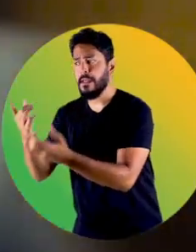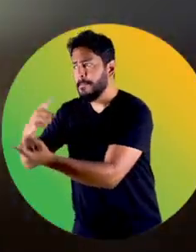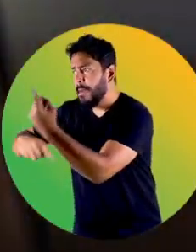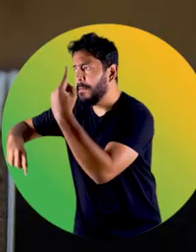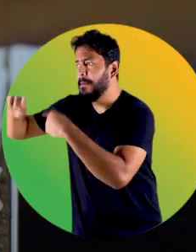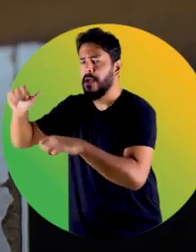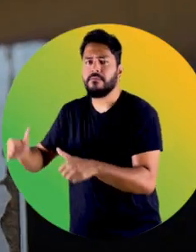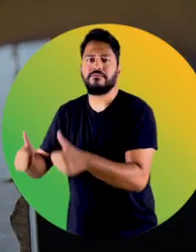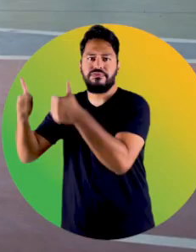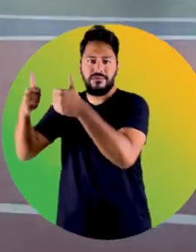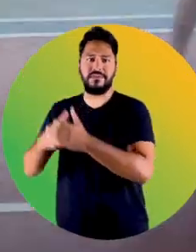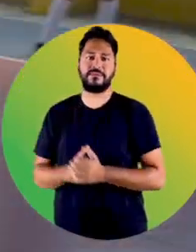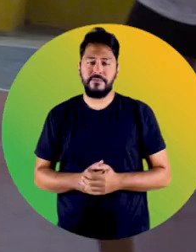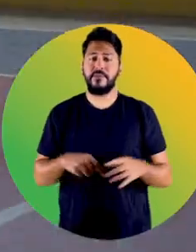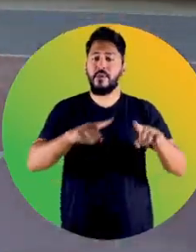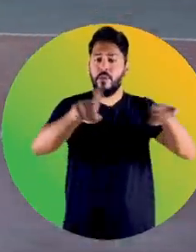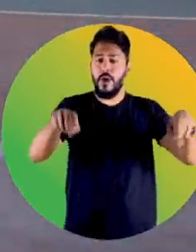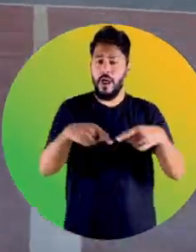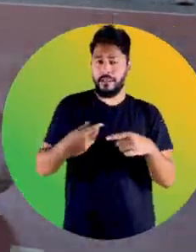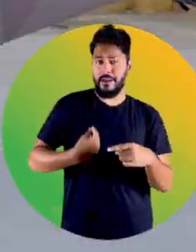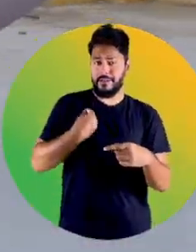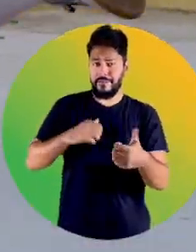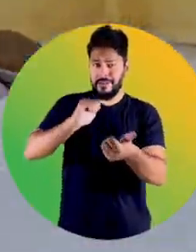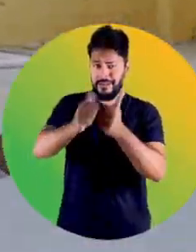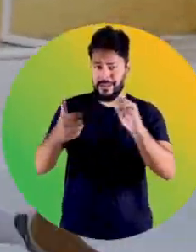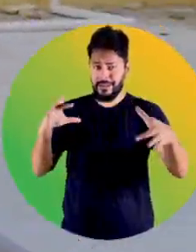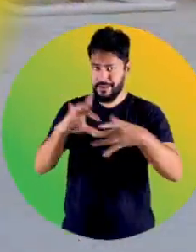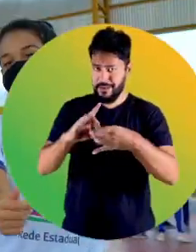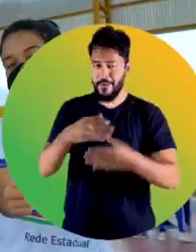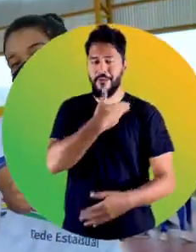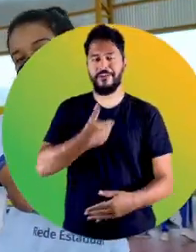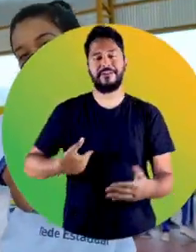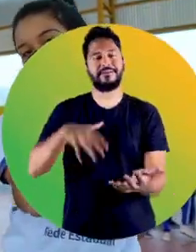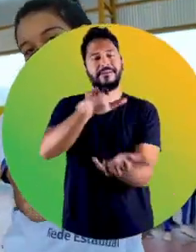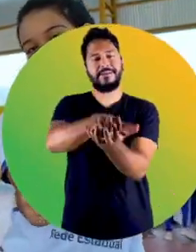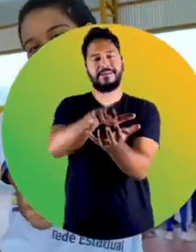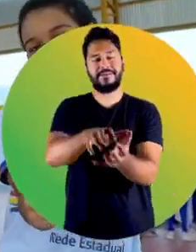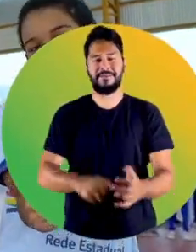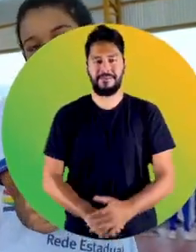Programa Quadra Viva. Onde tem quadra, tem vida. Governo de Pernambuco.